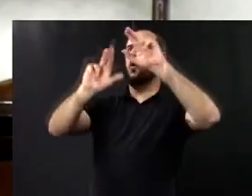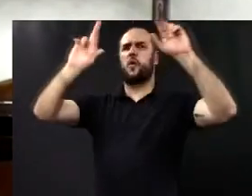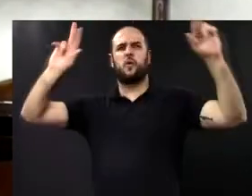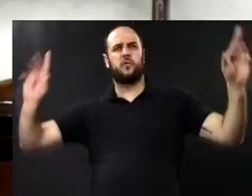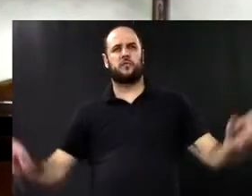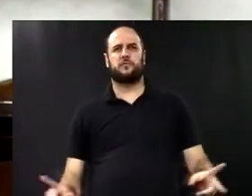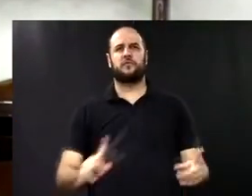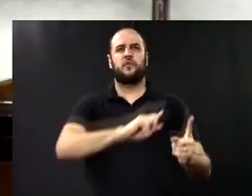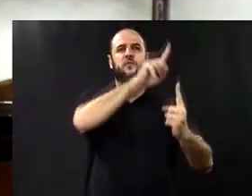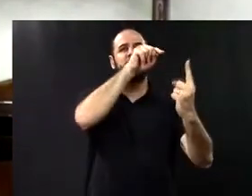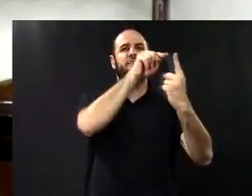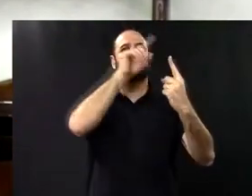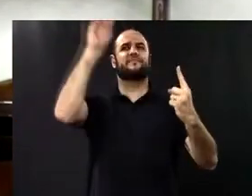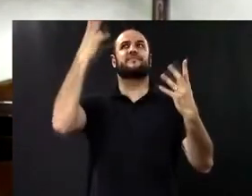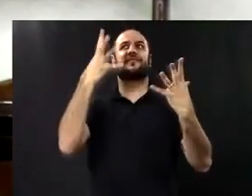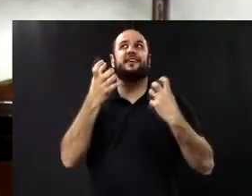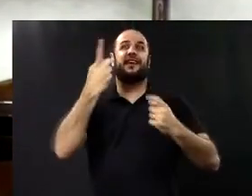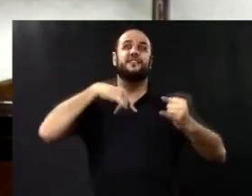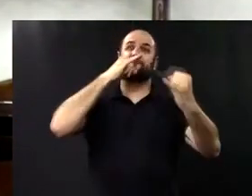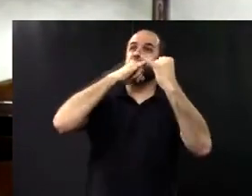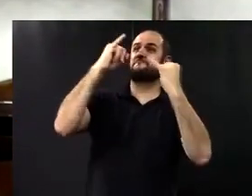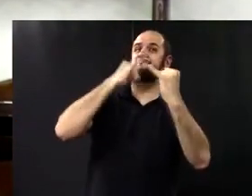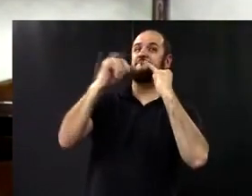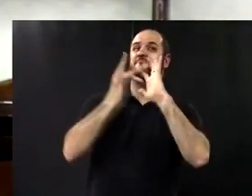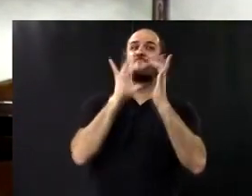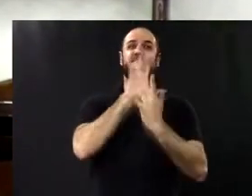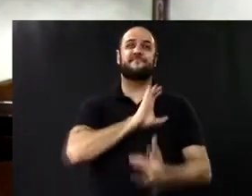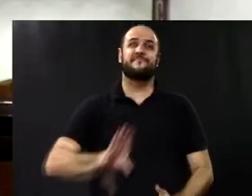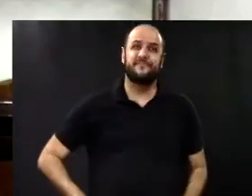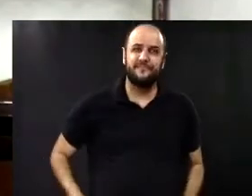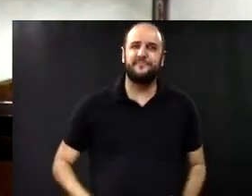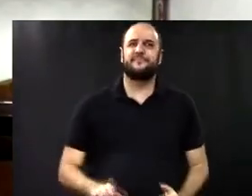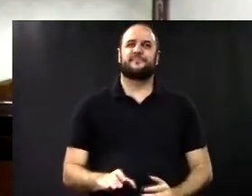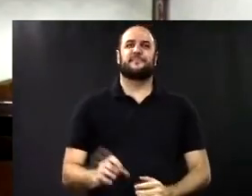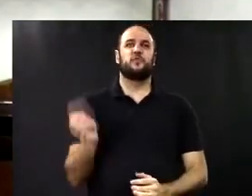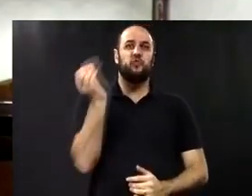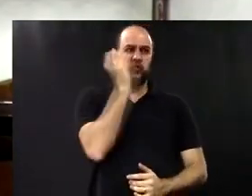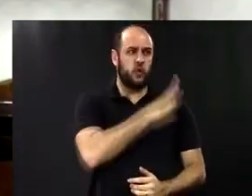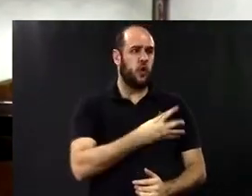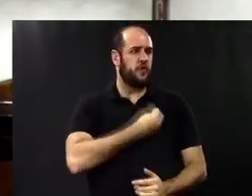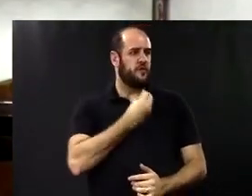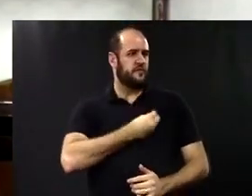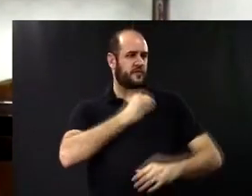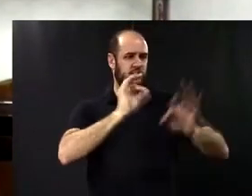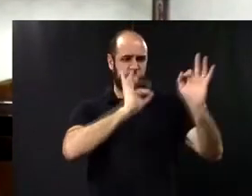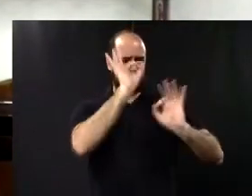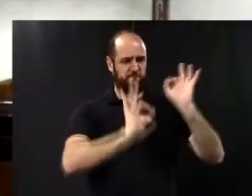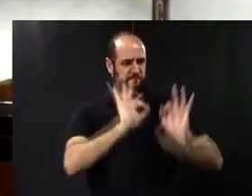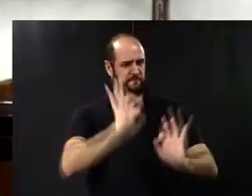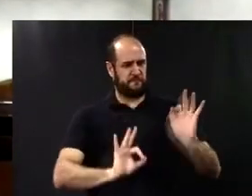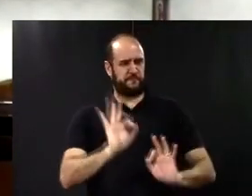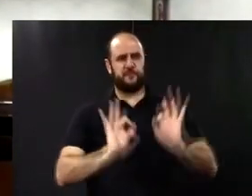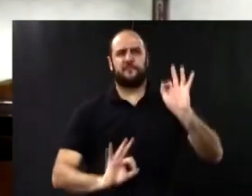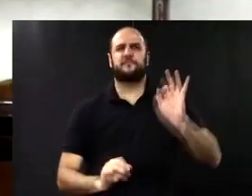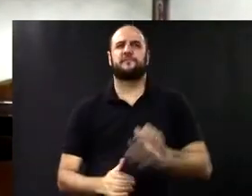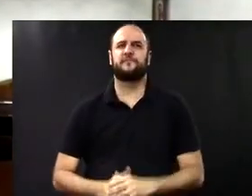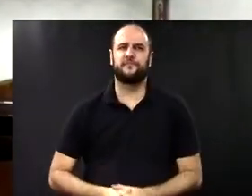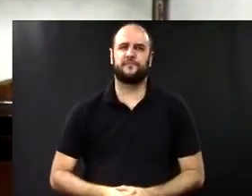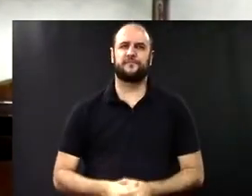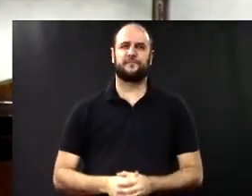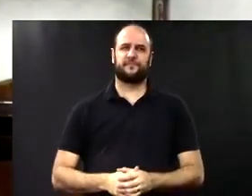sempre nos tornar parecidos com o seu Filho, Jesus Cristo. Sermos moldados à imagem e à semelhança